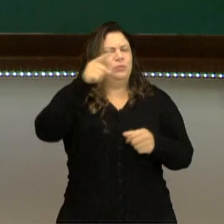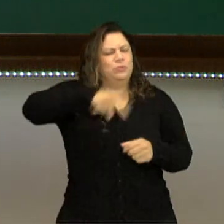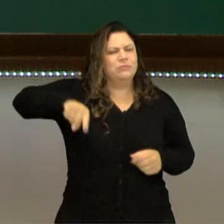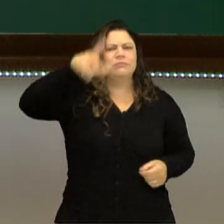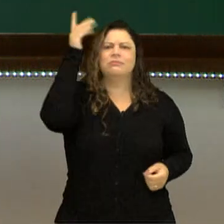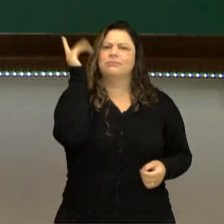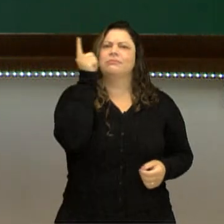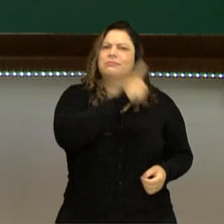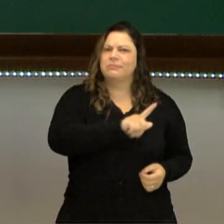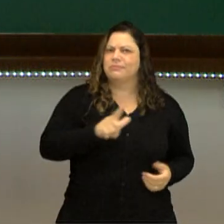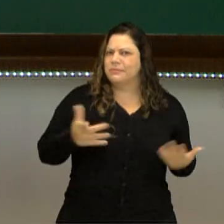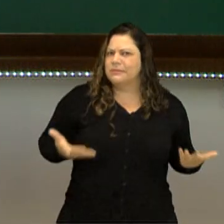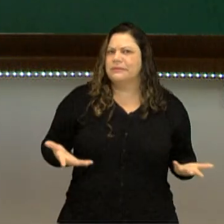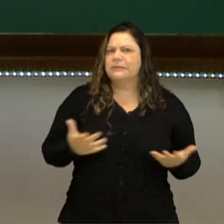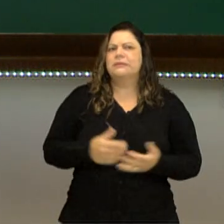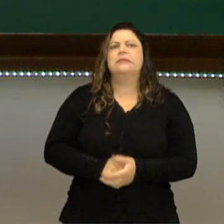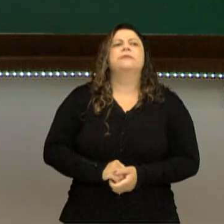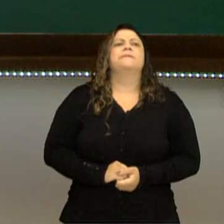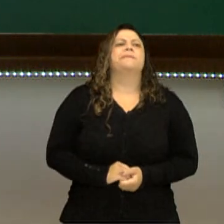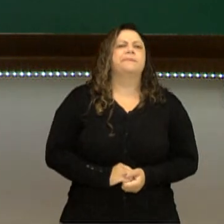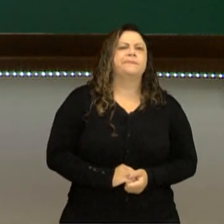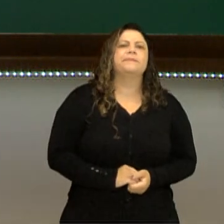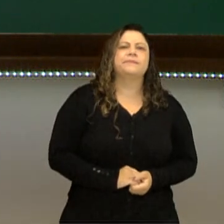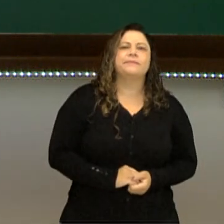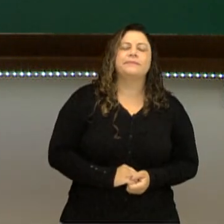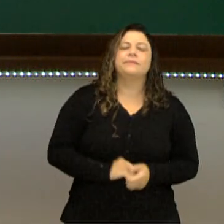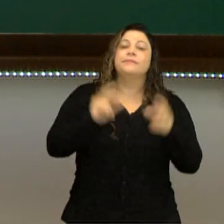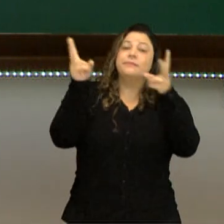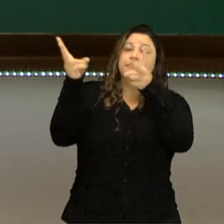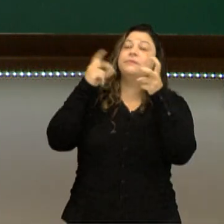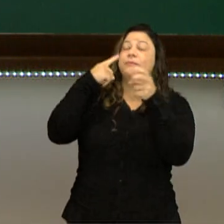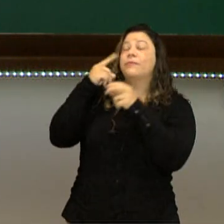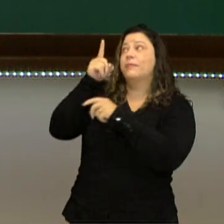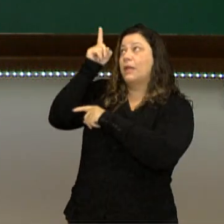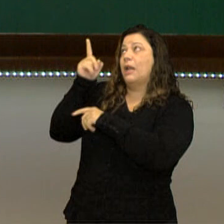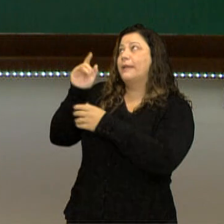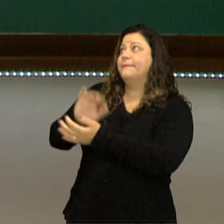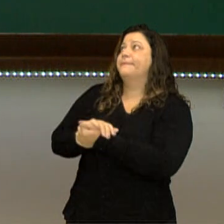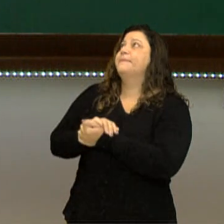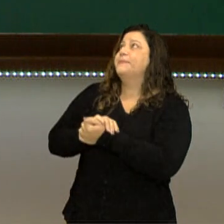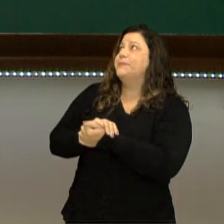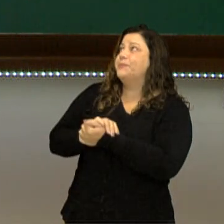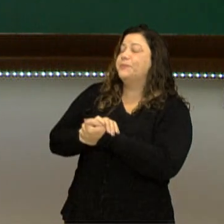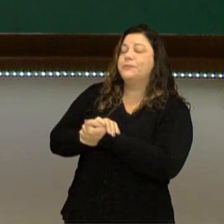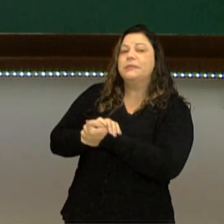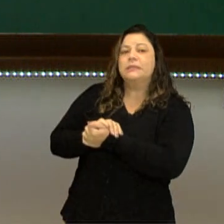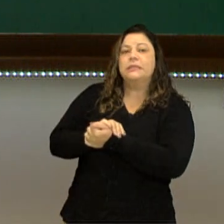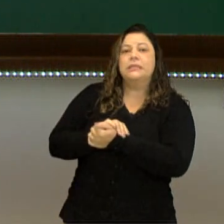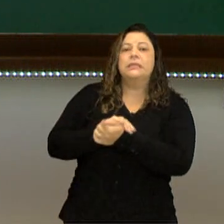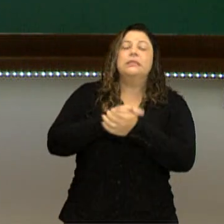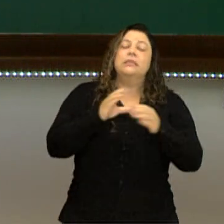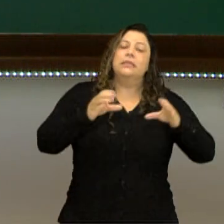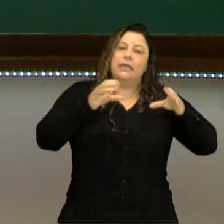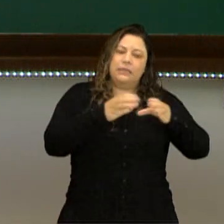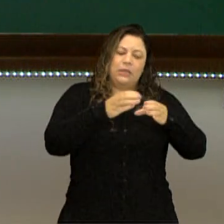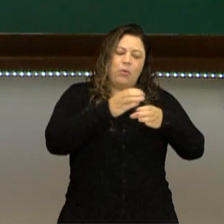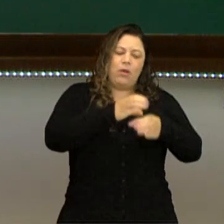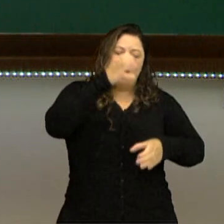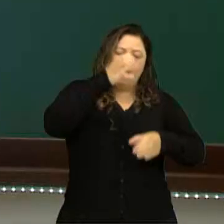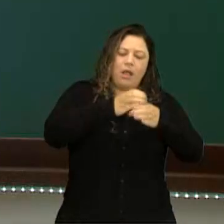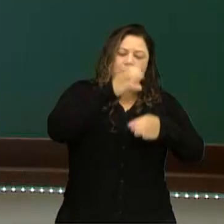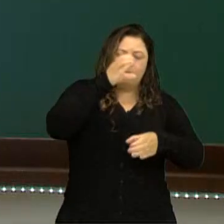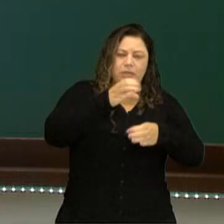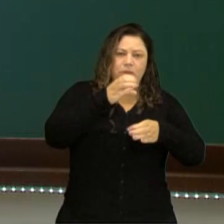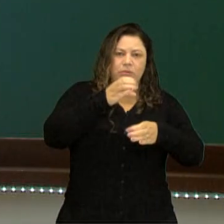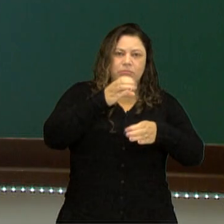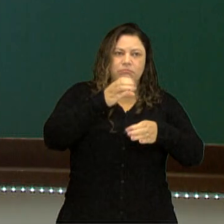rapidamente a resolução. Vamos dar uma olhadinha aqui. Então vamos lá. A peça, a gente tem que pegar o cilindro maior e descontar o cilindro menor. Então